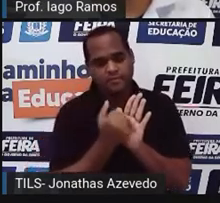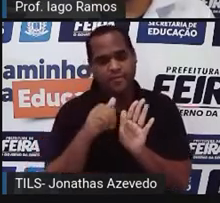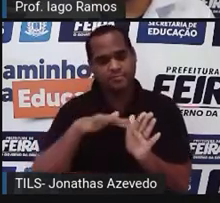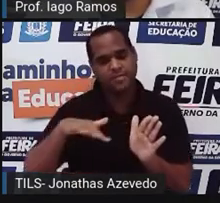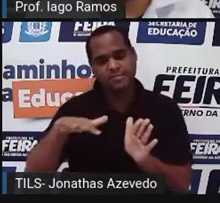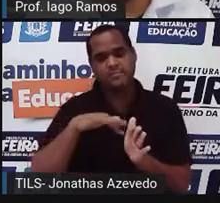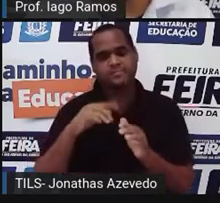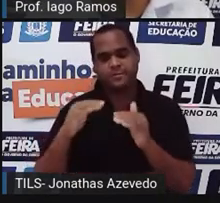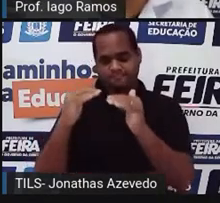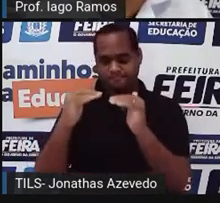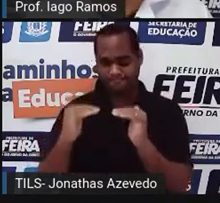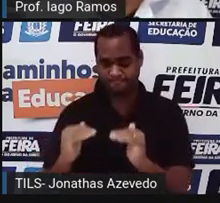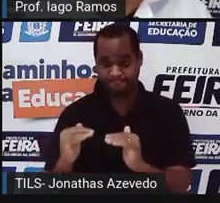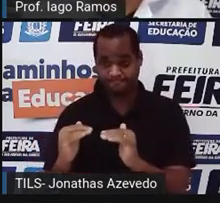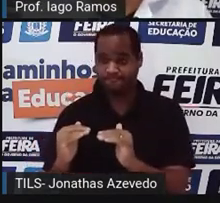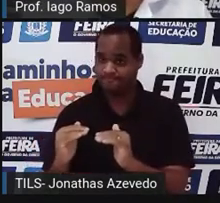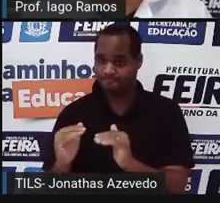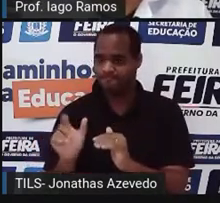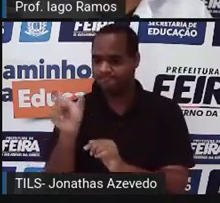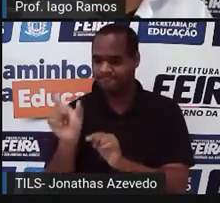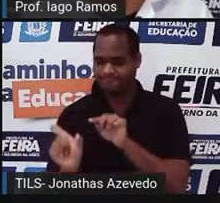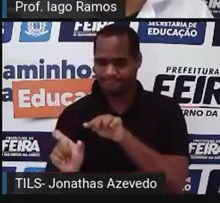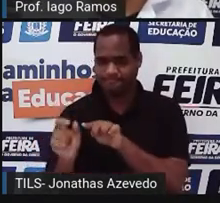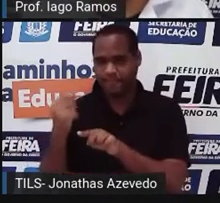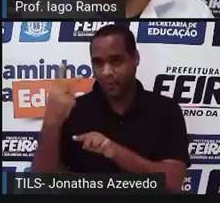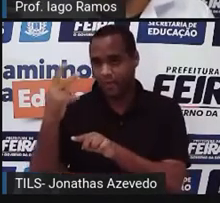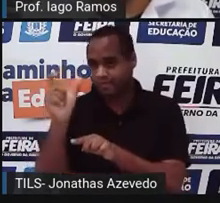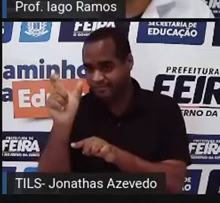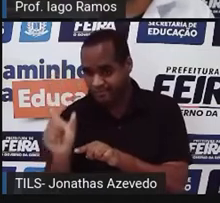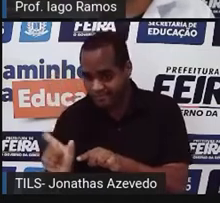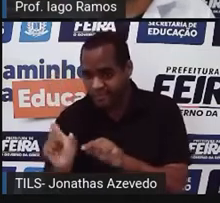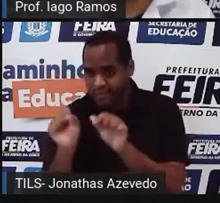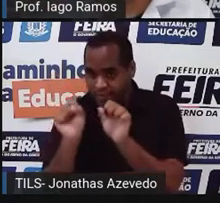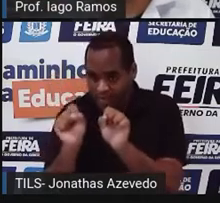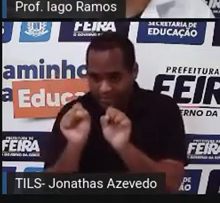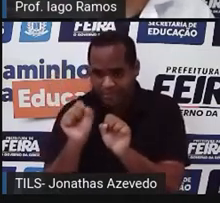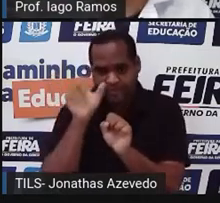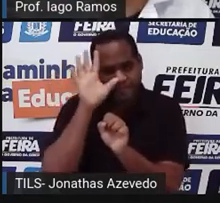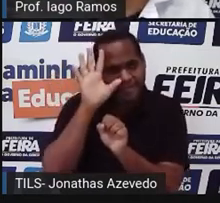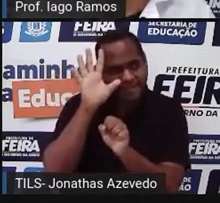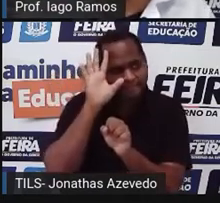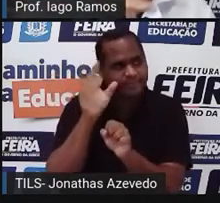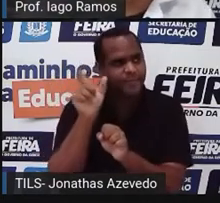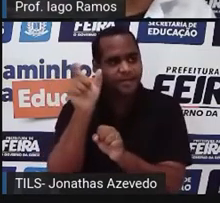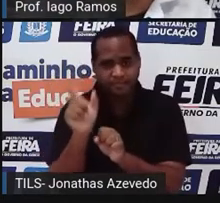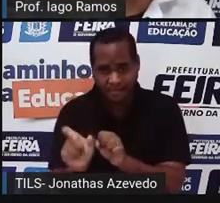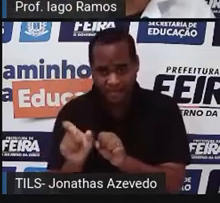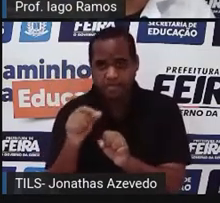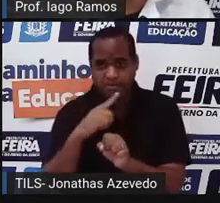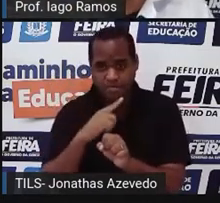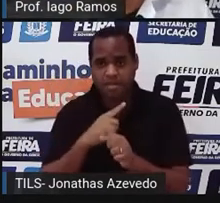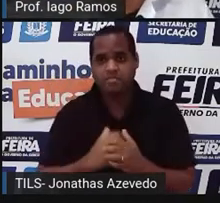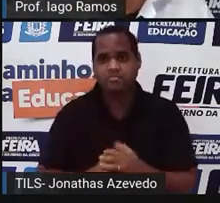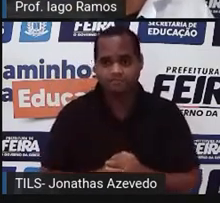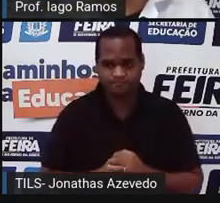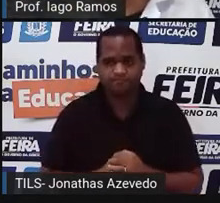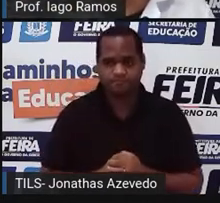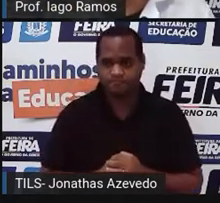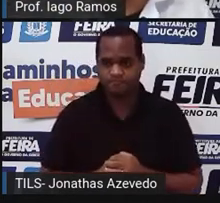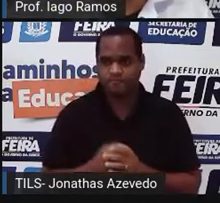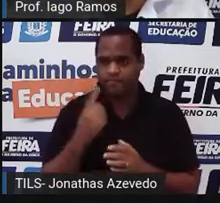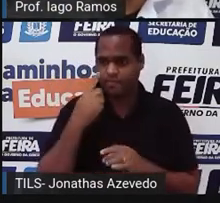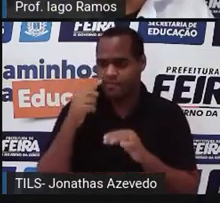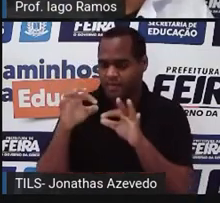plana de baixo, tá? Então, essa figura geométrica plana que está embaixo está de frente para uma